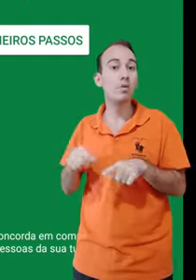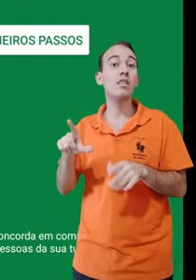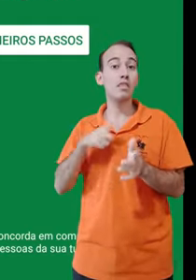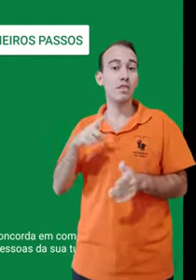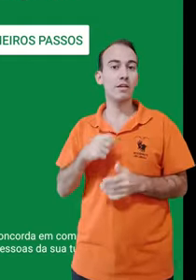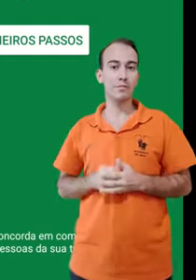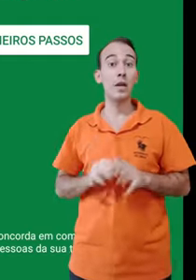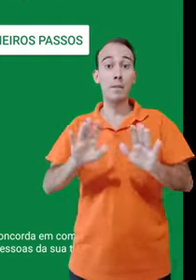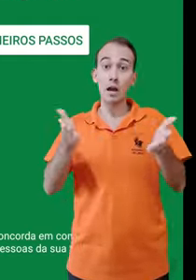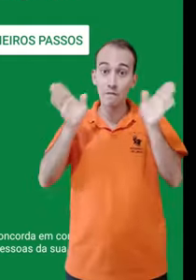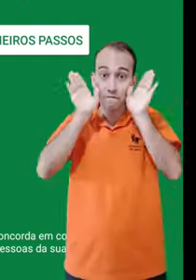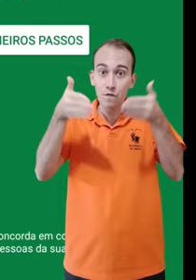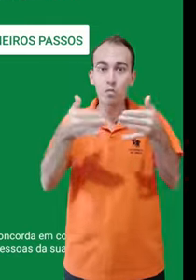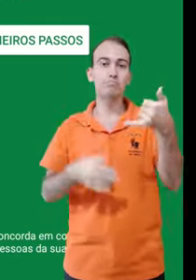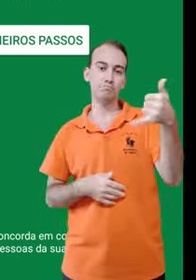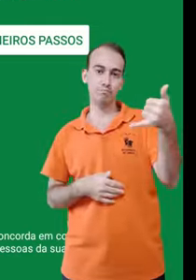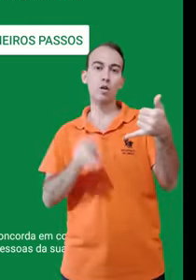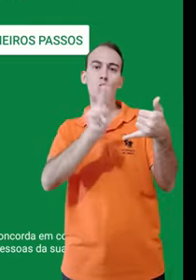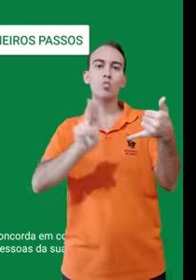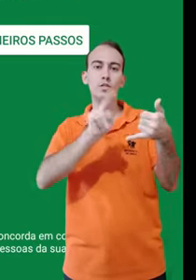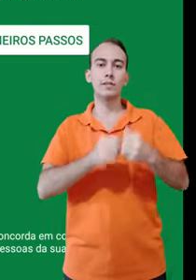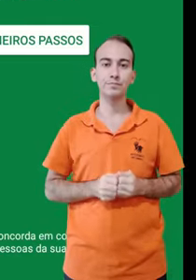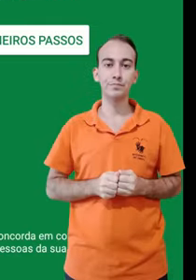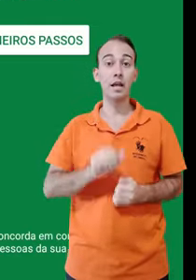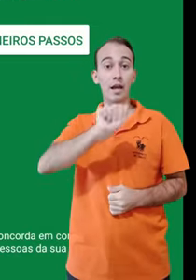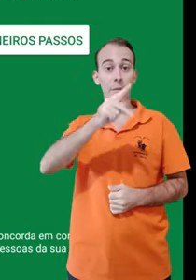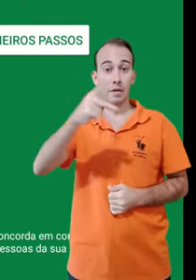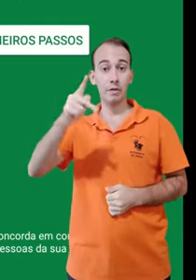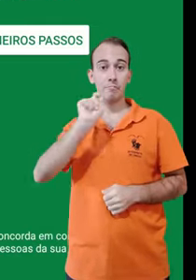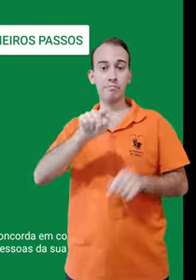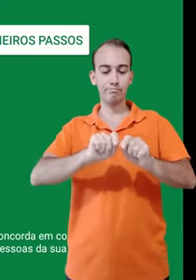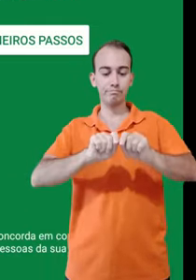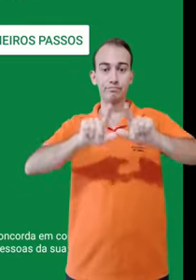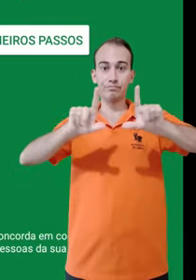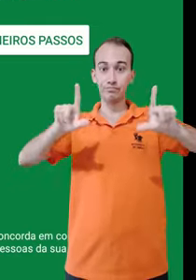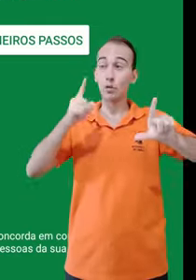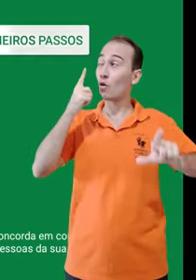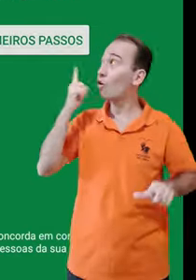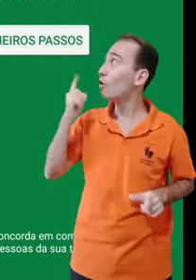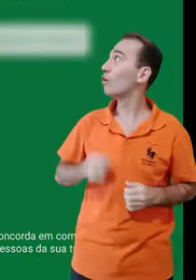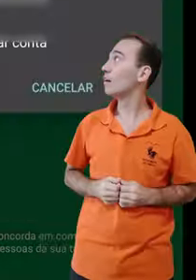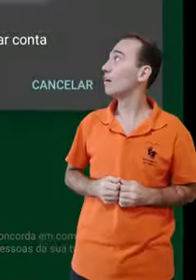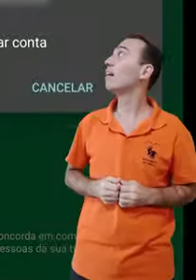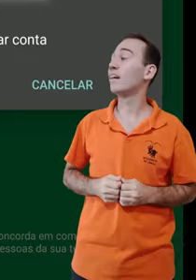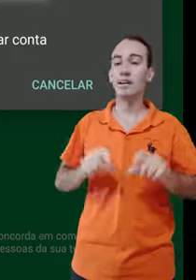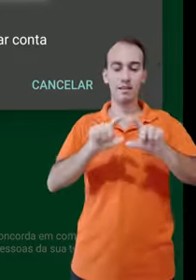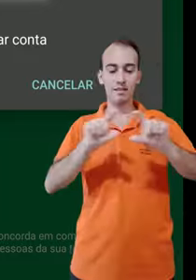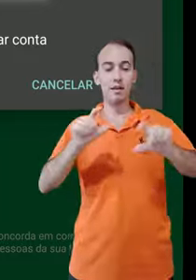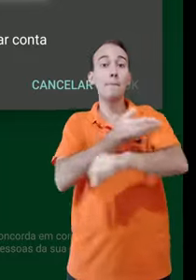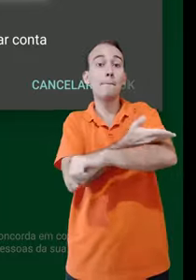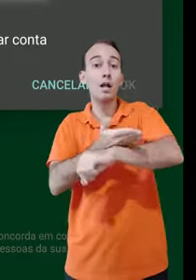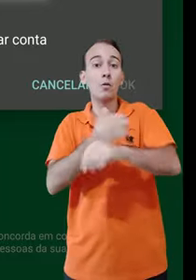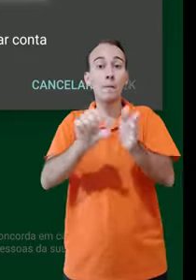realizada pelo celular ao abrir o aplicativo a primeira tela que você tem contato essa tela verde vamos pressionar em primeiros